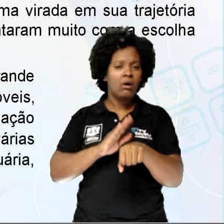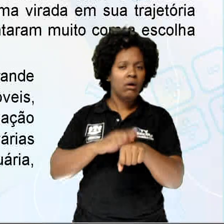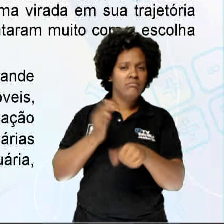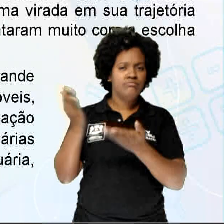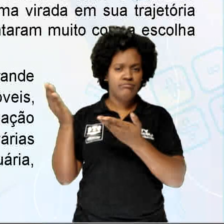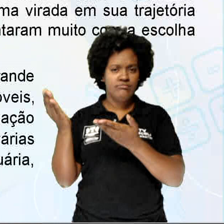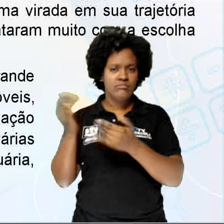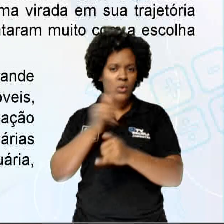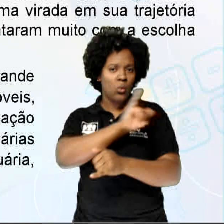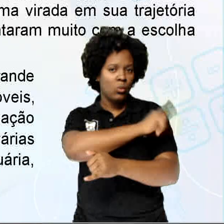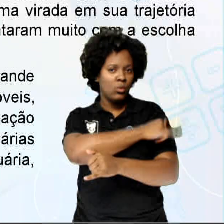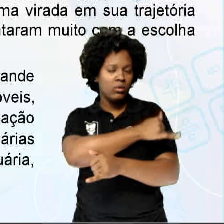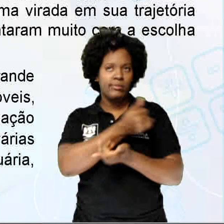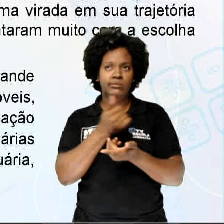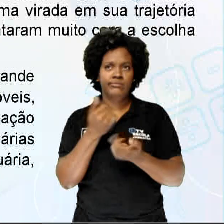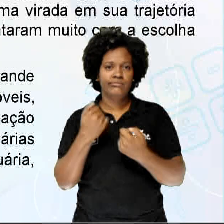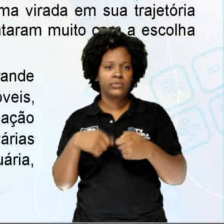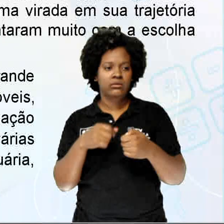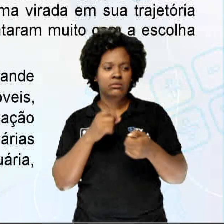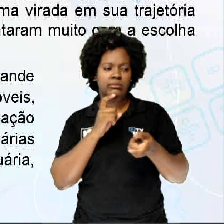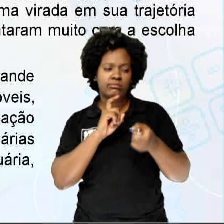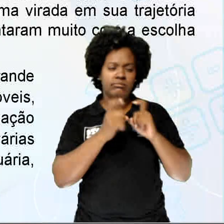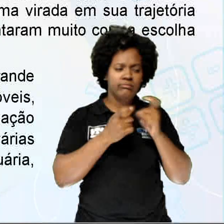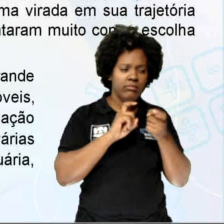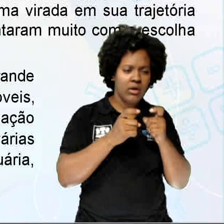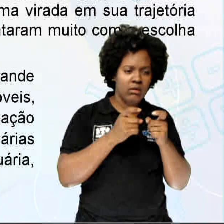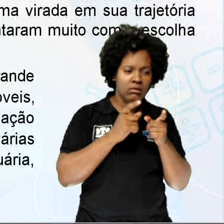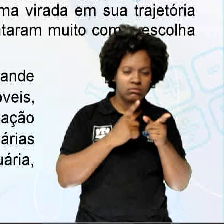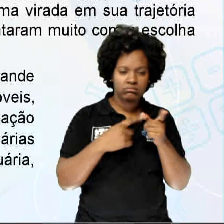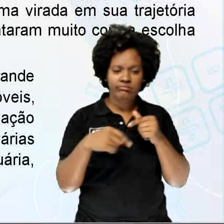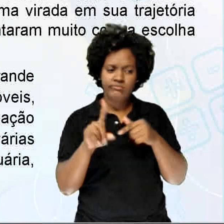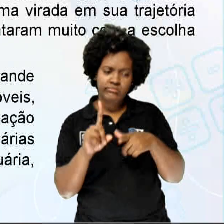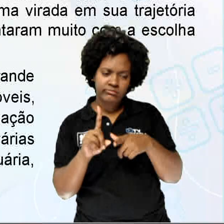no impasse de decidir se vai ou não